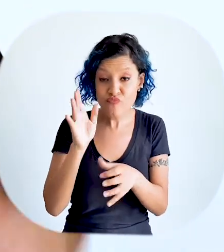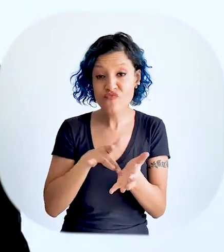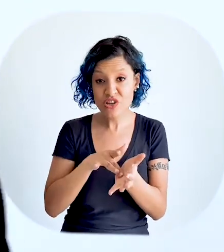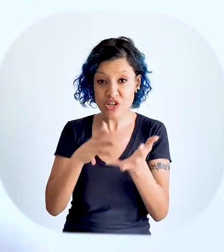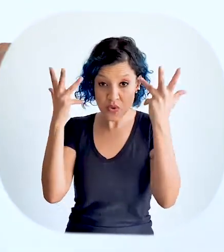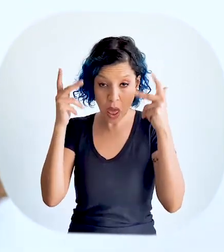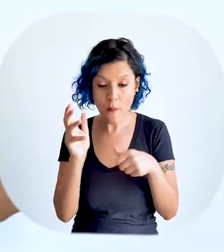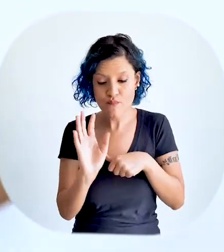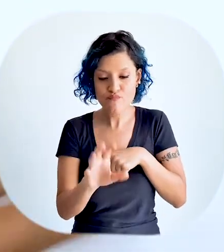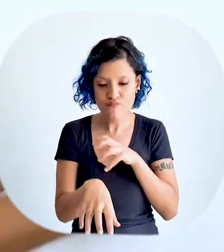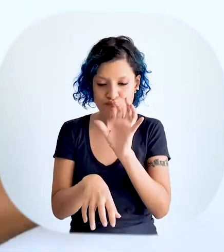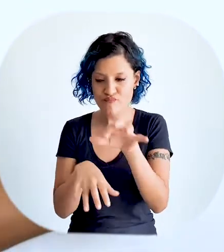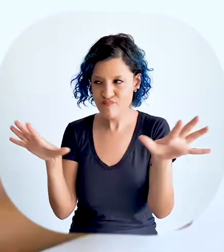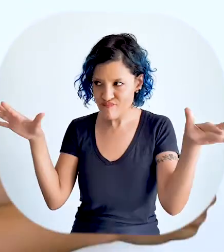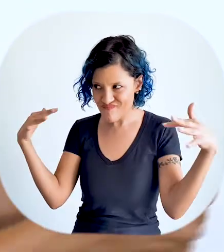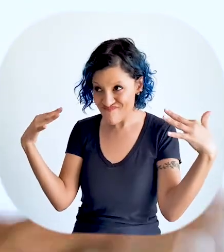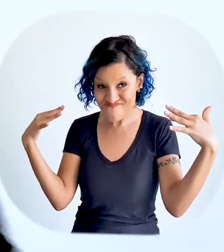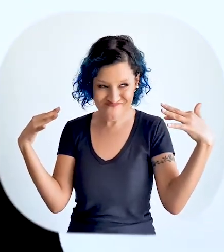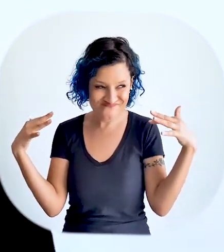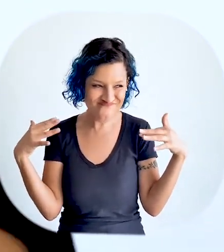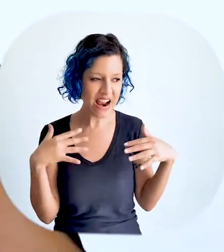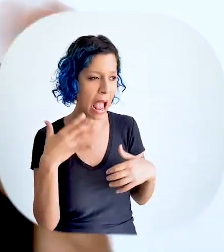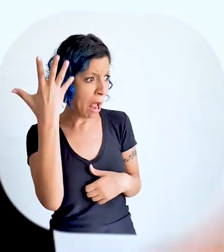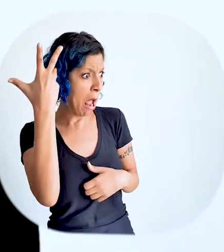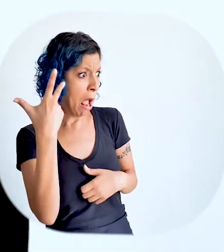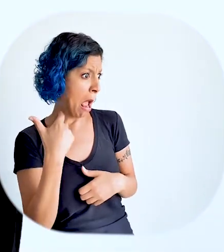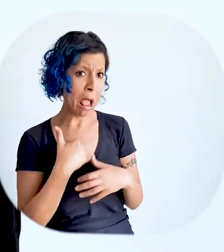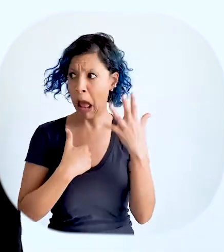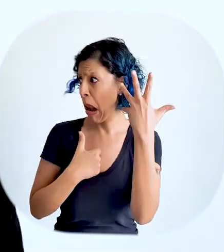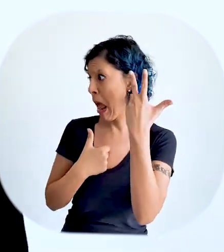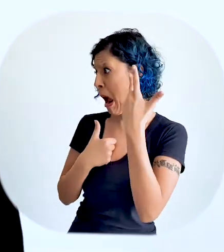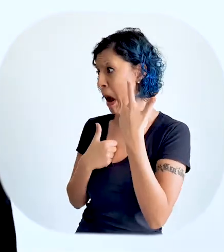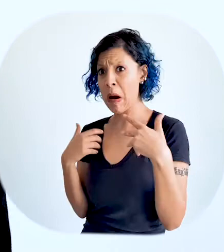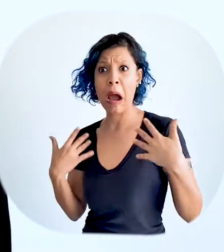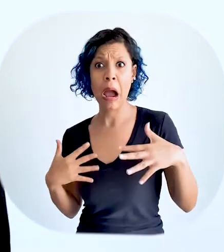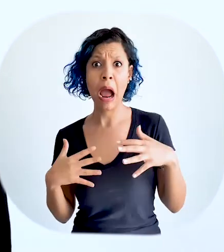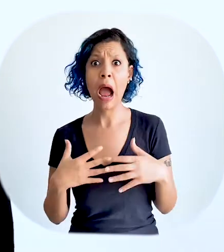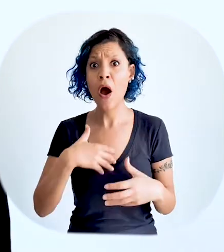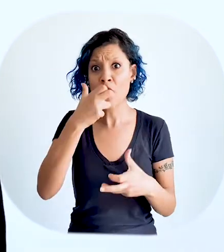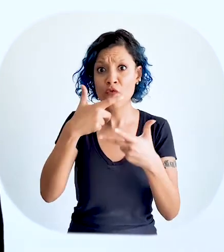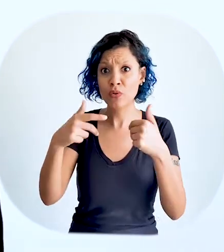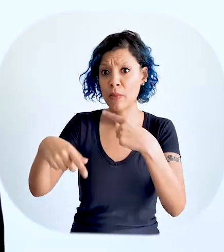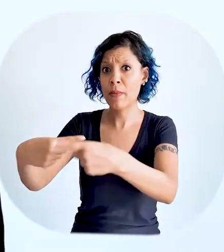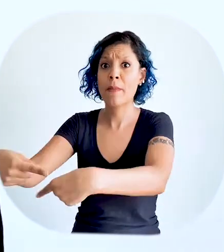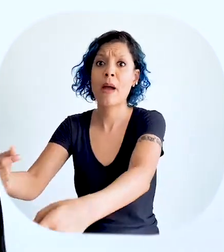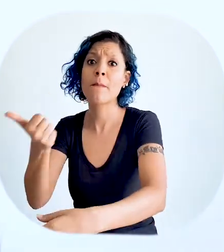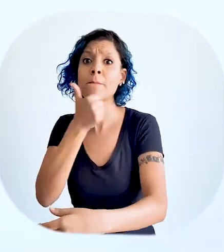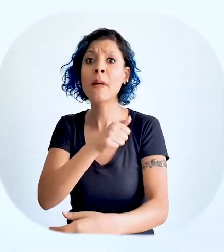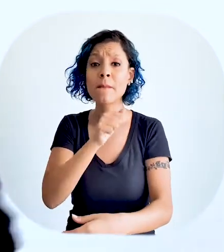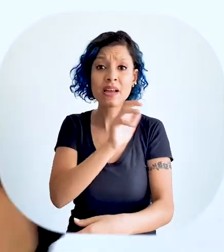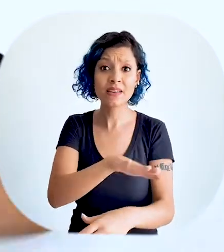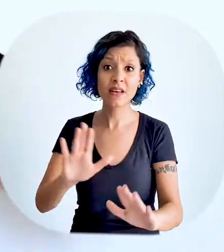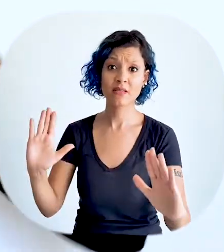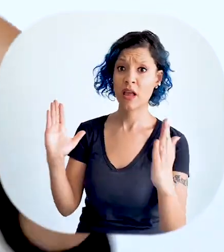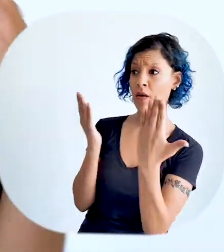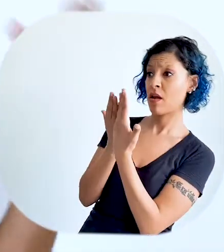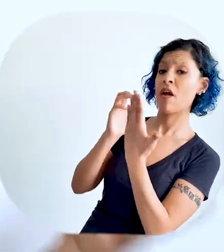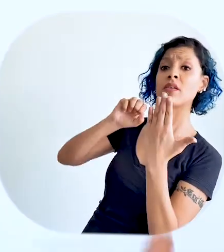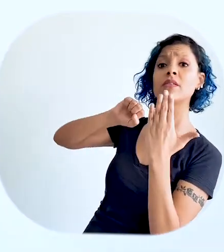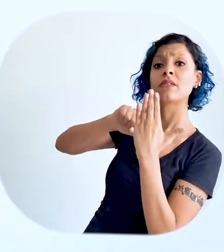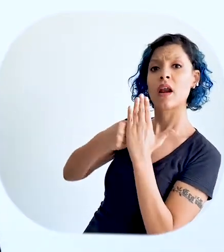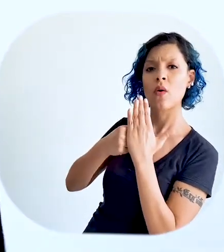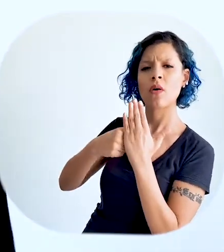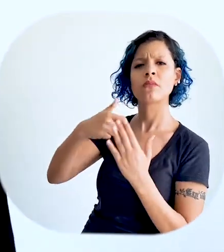Um leão! Um leão! A fruteira deixou as frutas caírem. A mamãe trancou as crianças dentro de casa. E isso